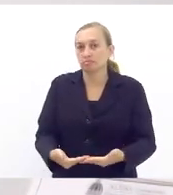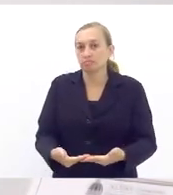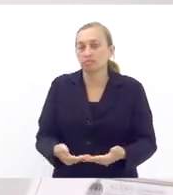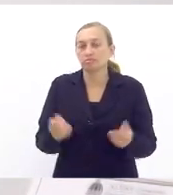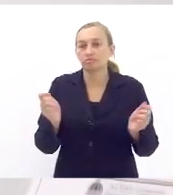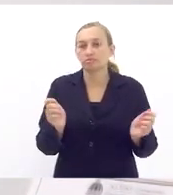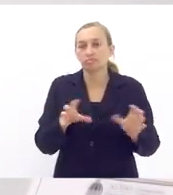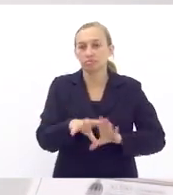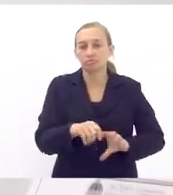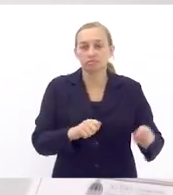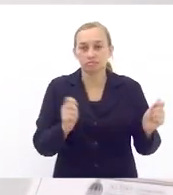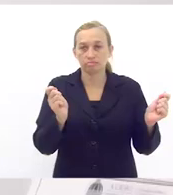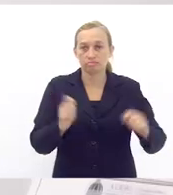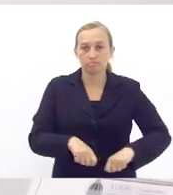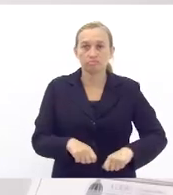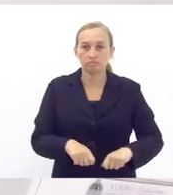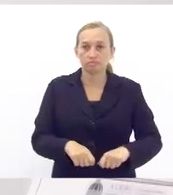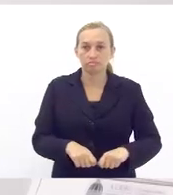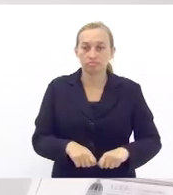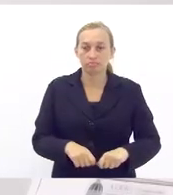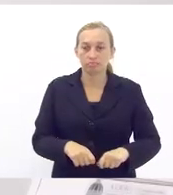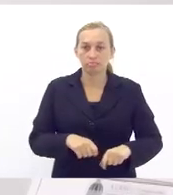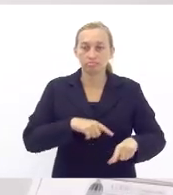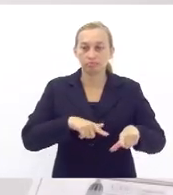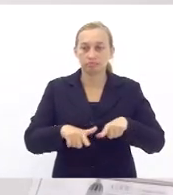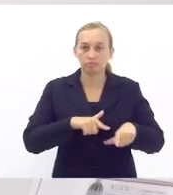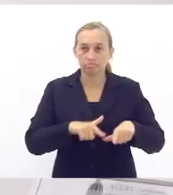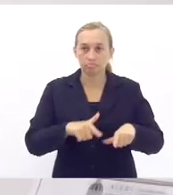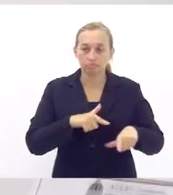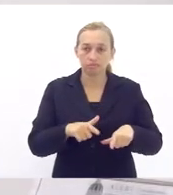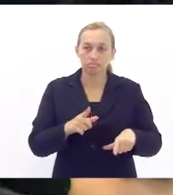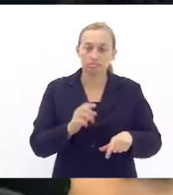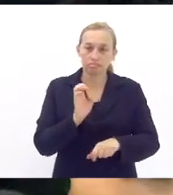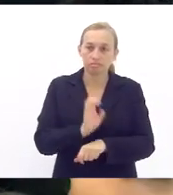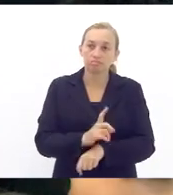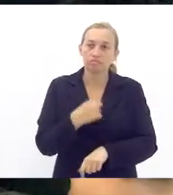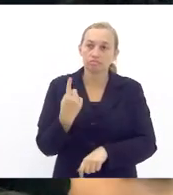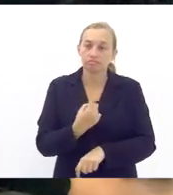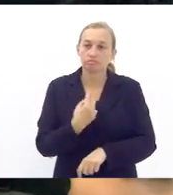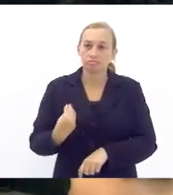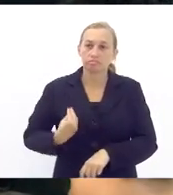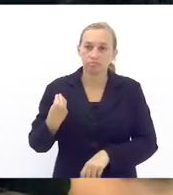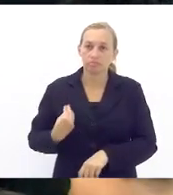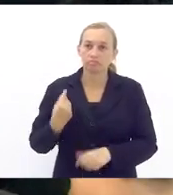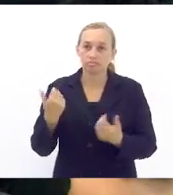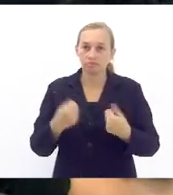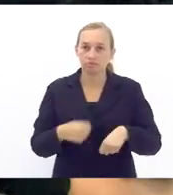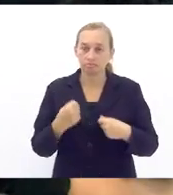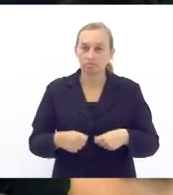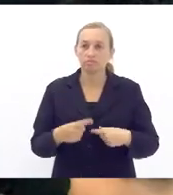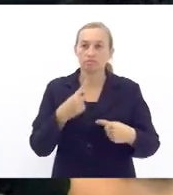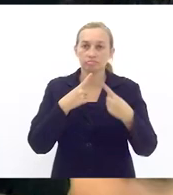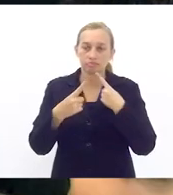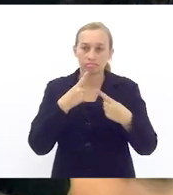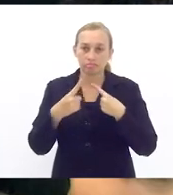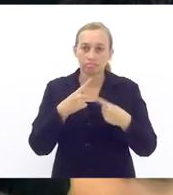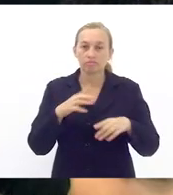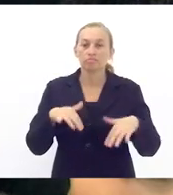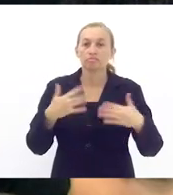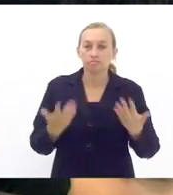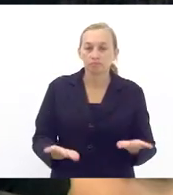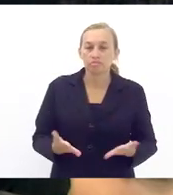capacitação de força de trabalho no nosso estado tem passado e que precisa de debate e revisão Então